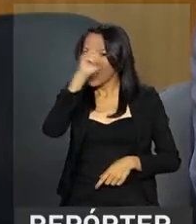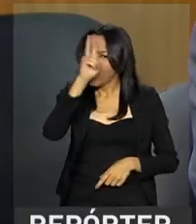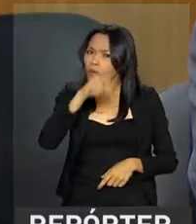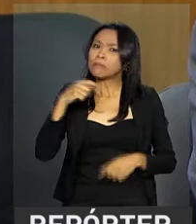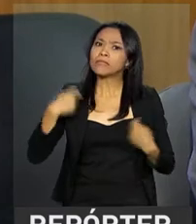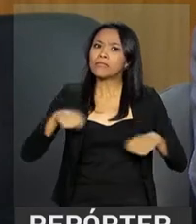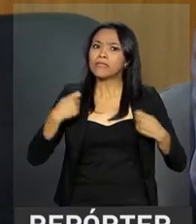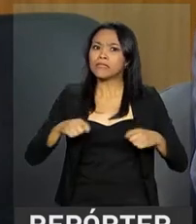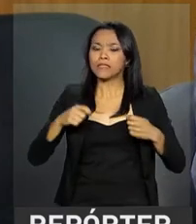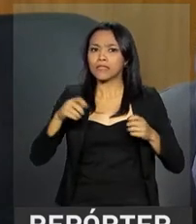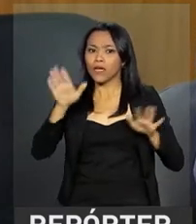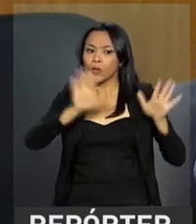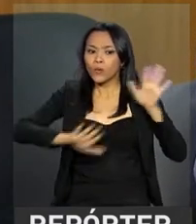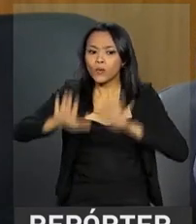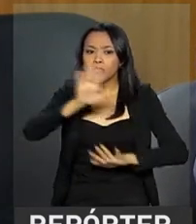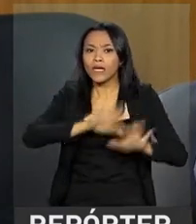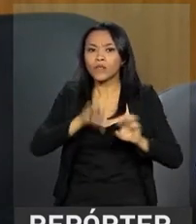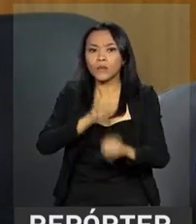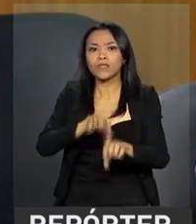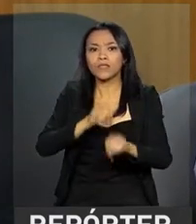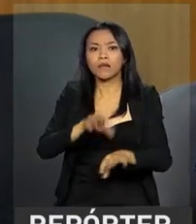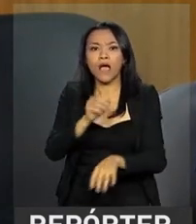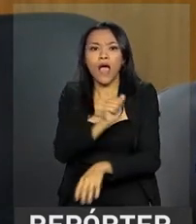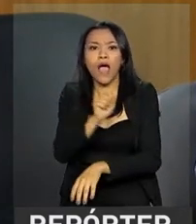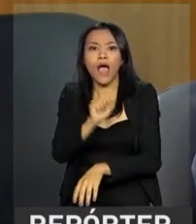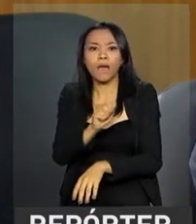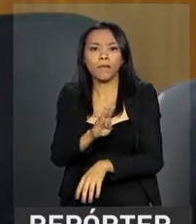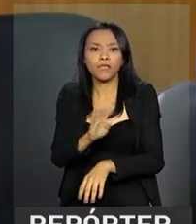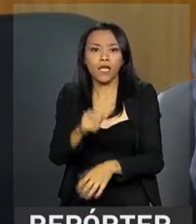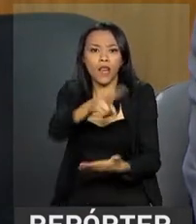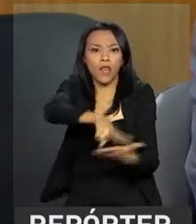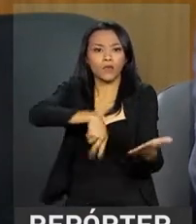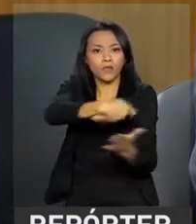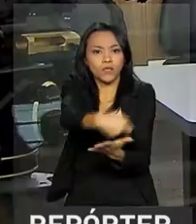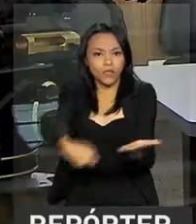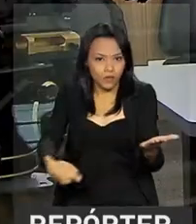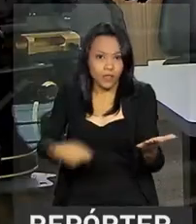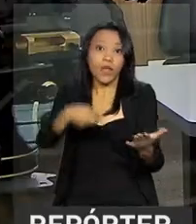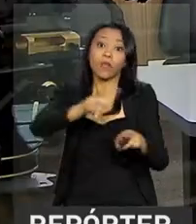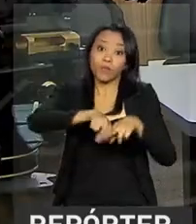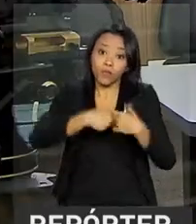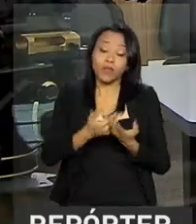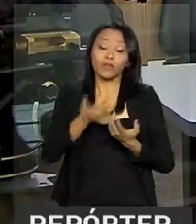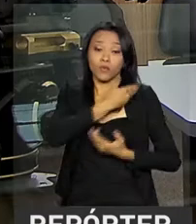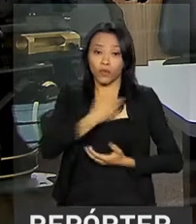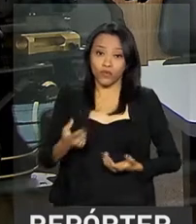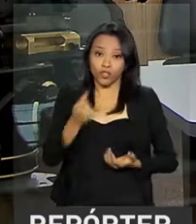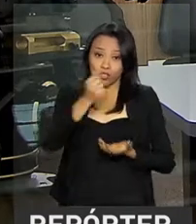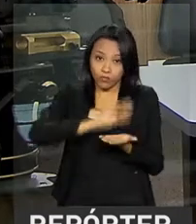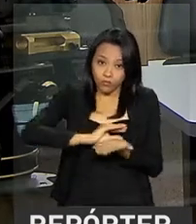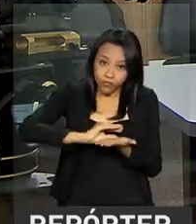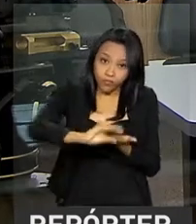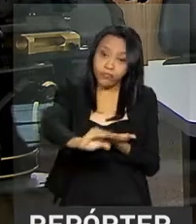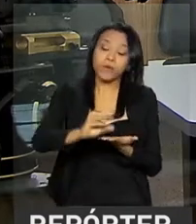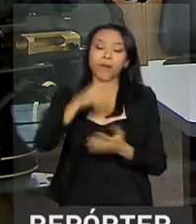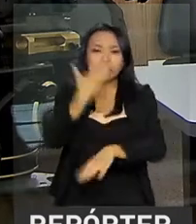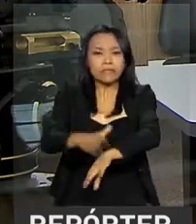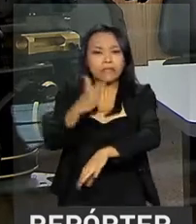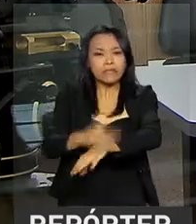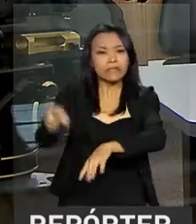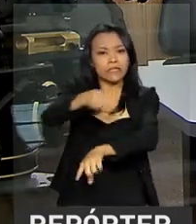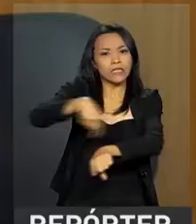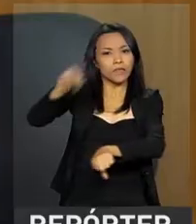da outra ponta, que é a alfabetização. Para isso, o governo vai investir na valorização e qualificação